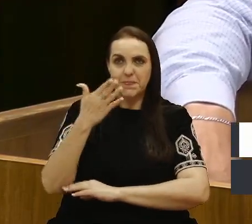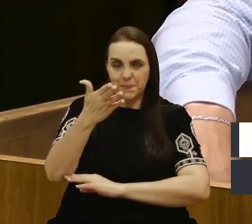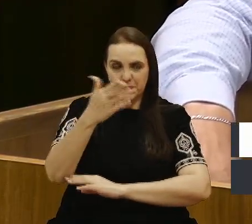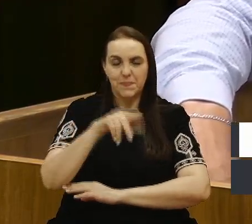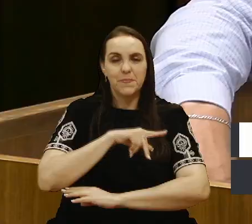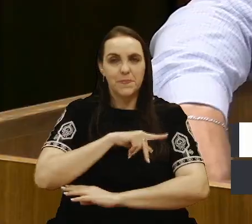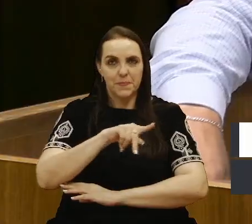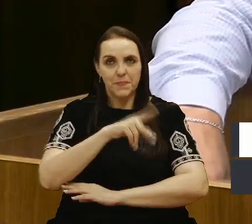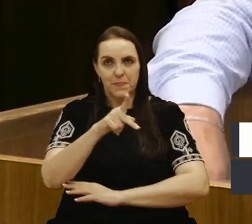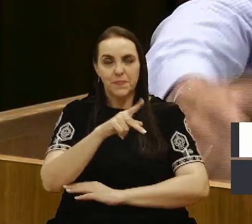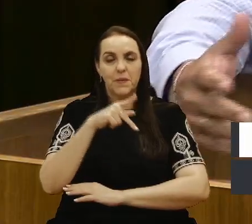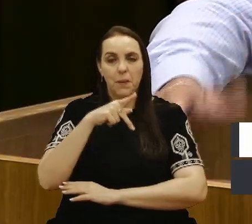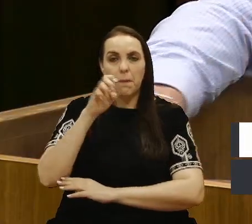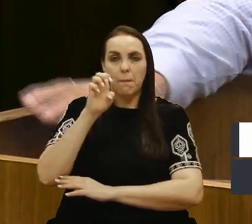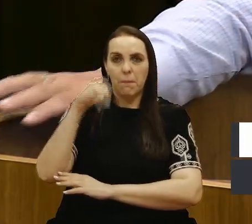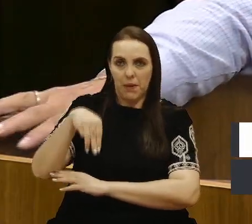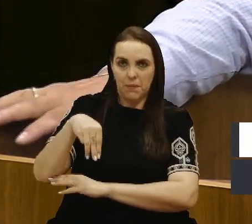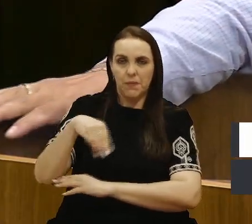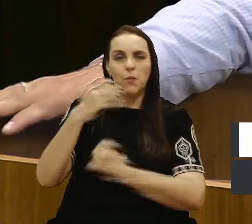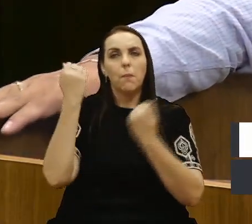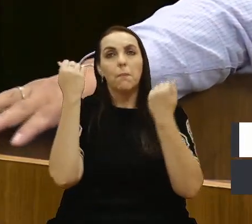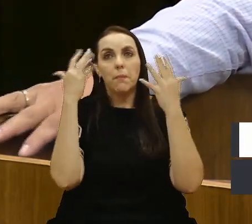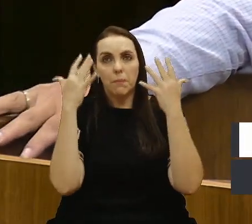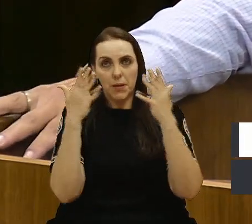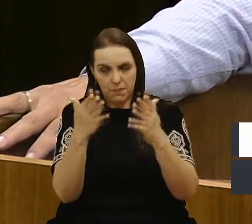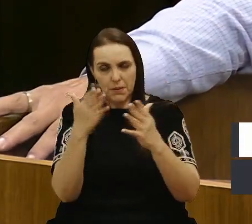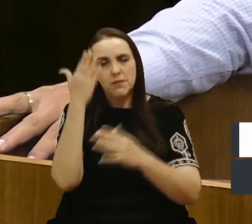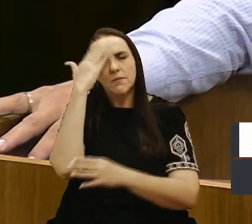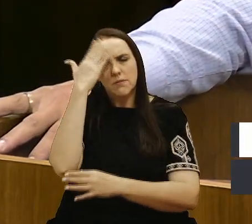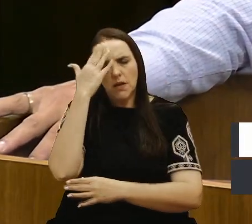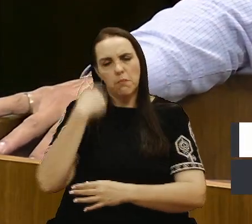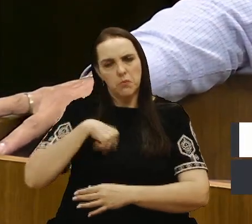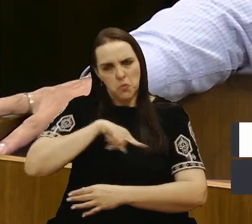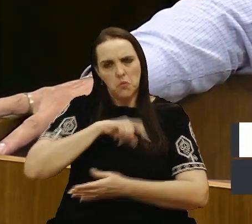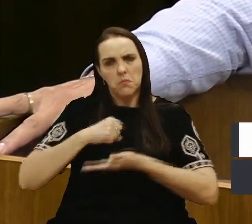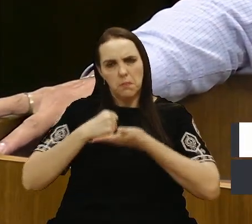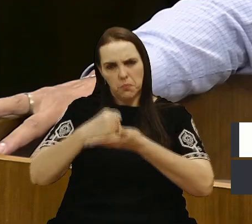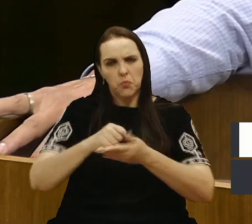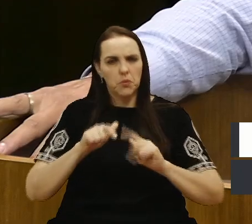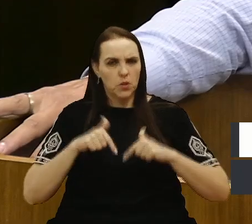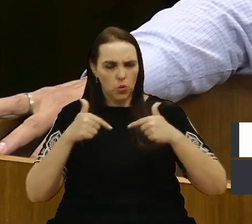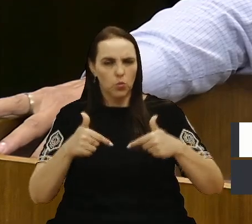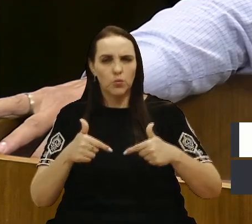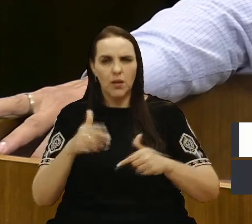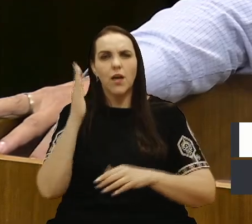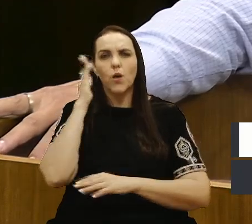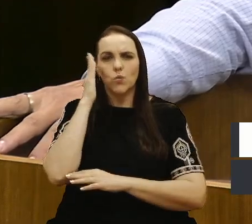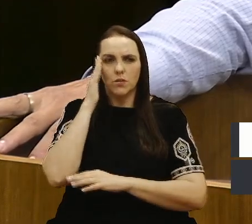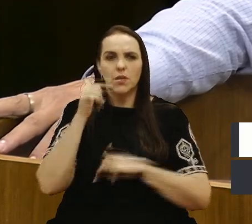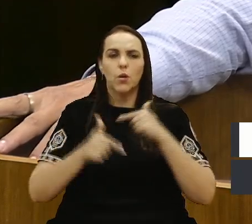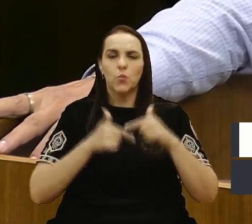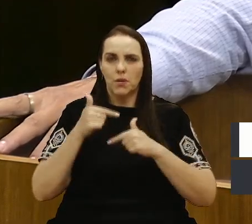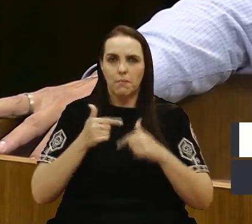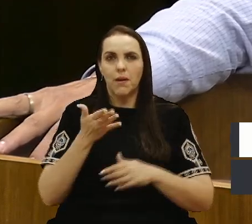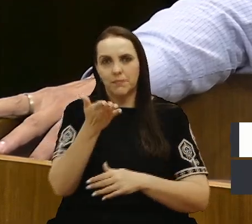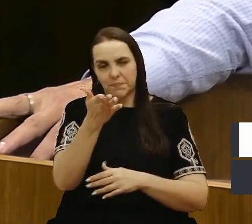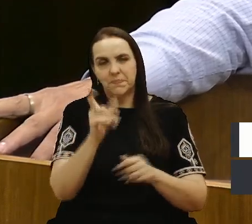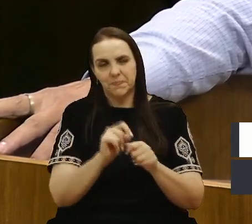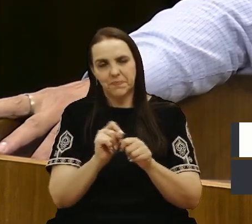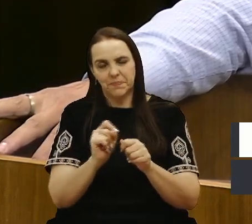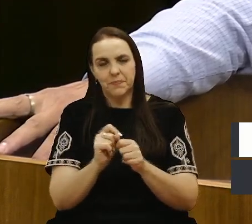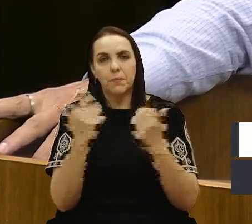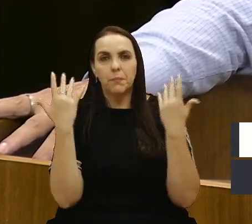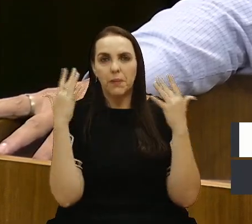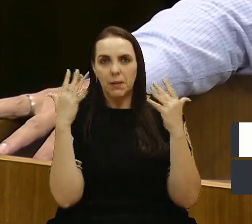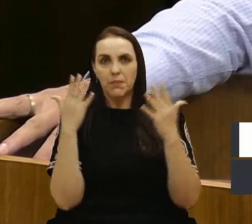presidência da PEN, né? Então, parabéns, sabe que pode contar com a gente nessa luta aí. Eu sei do trabalho que a senhora faz.